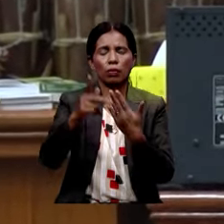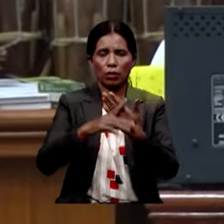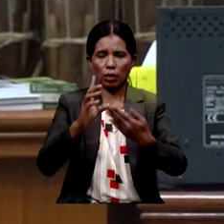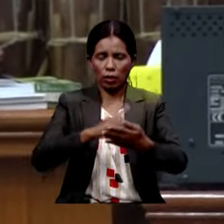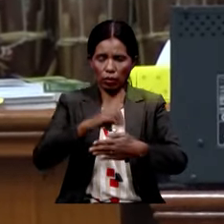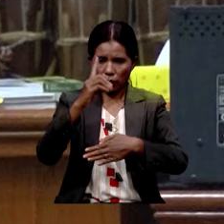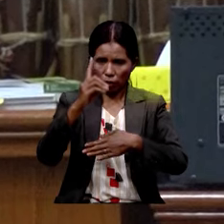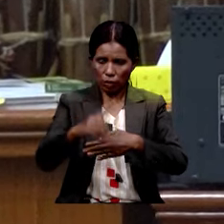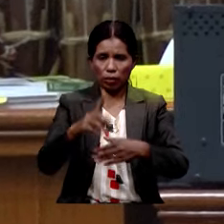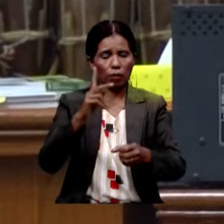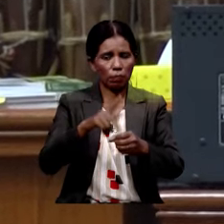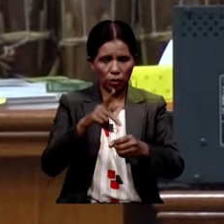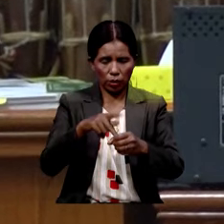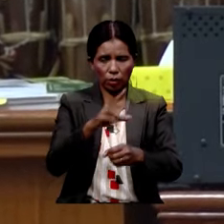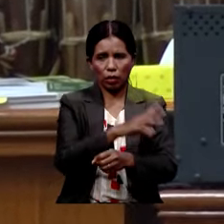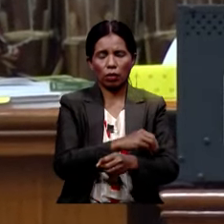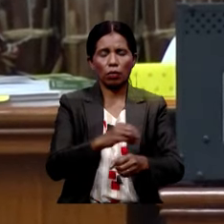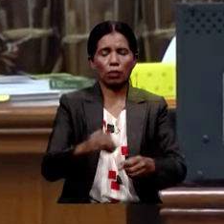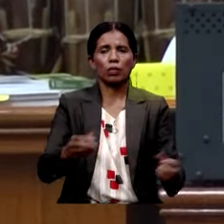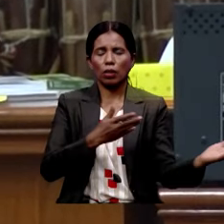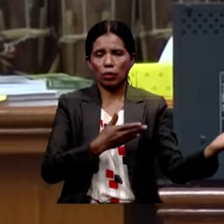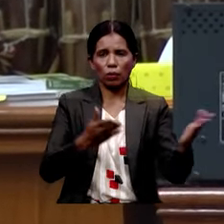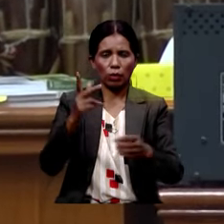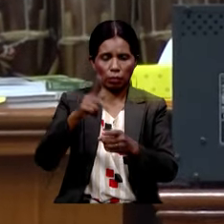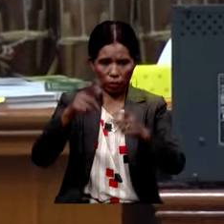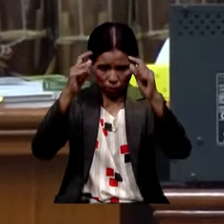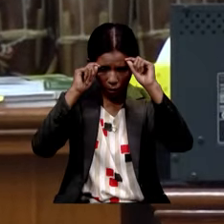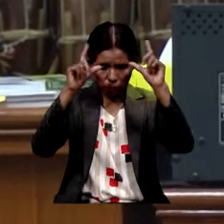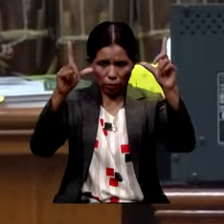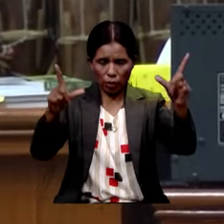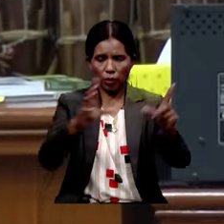desenvolvimento campo Greater Sunrise, onde assegura da Aracadoras em Timor-Leste o